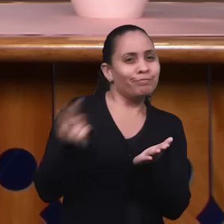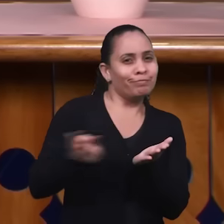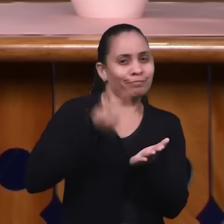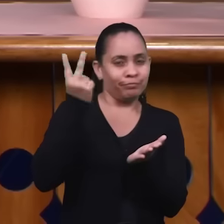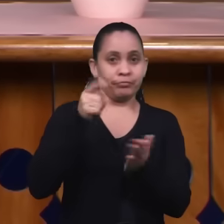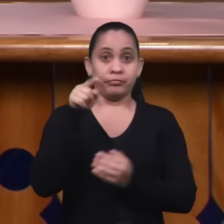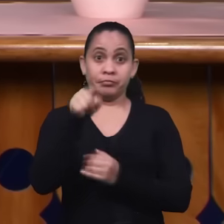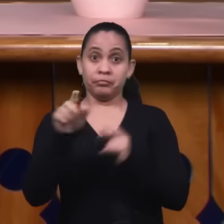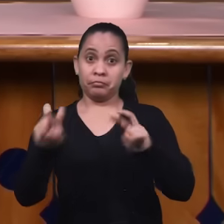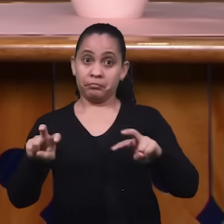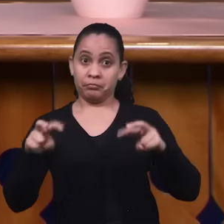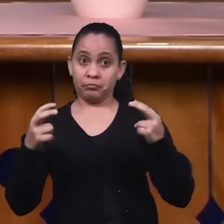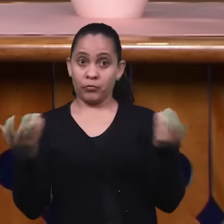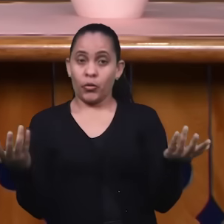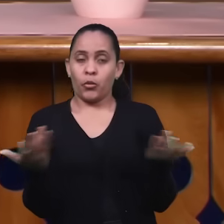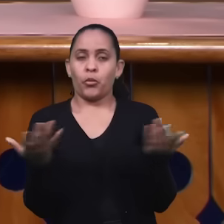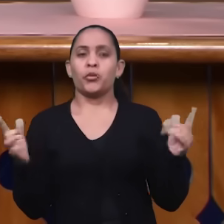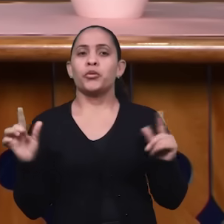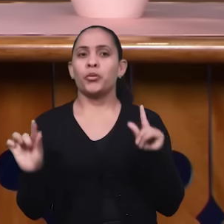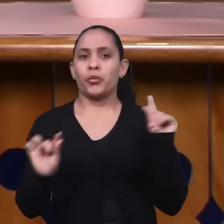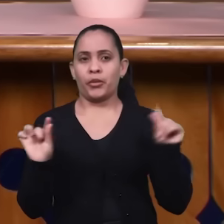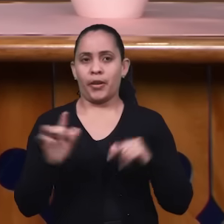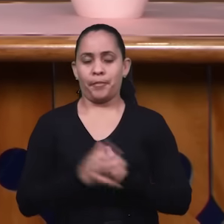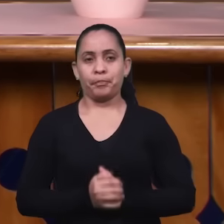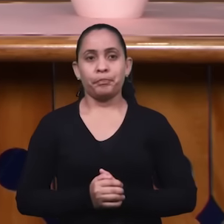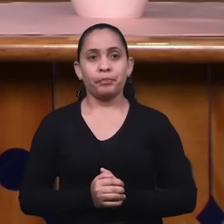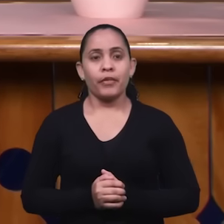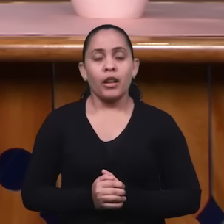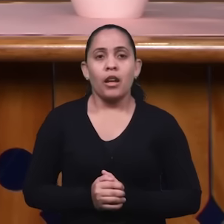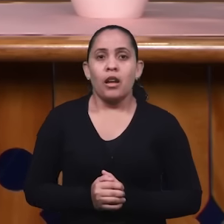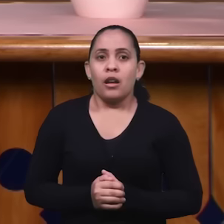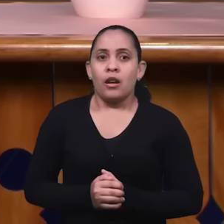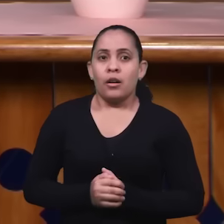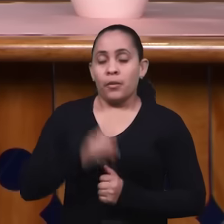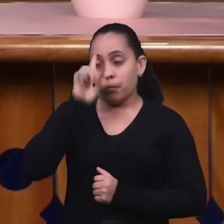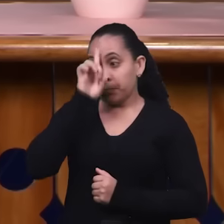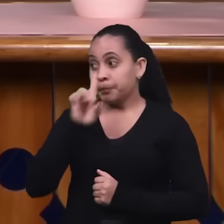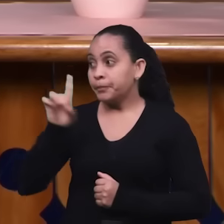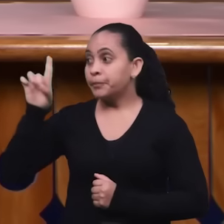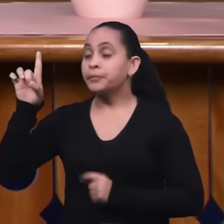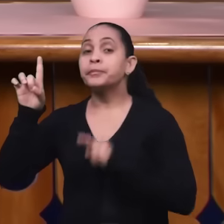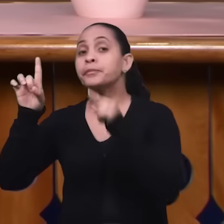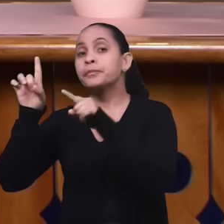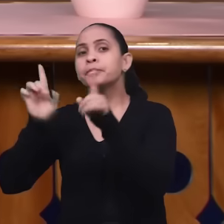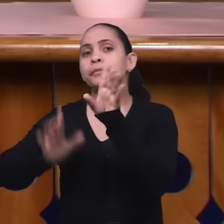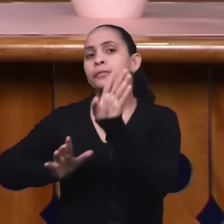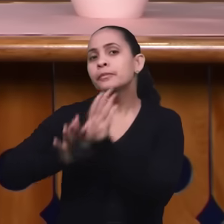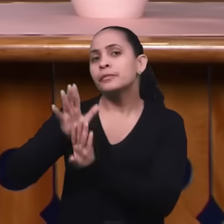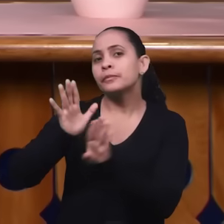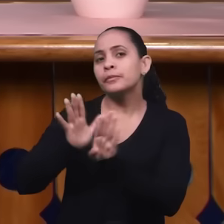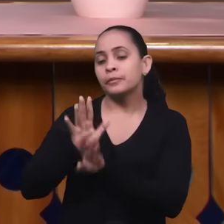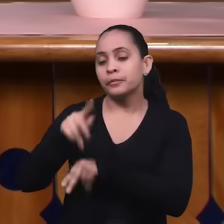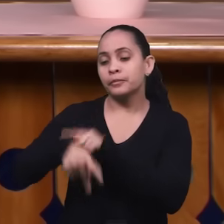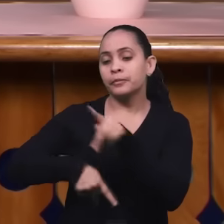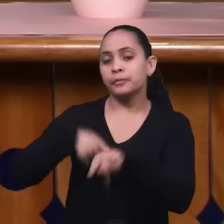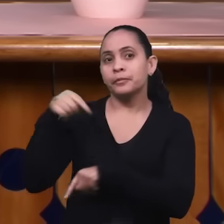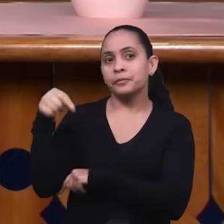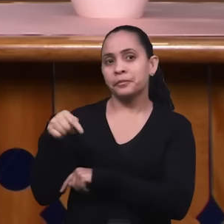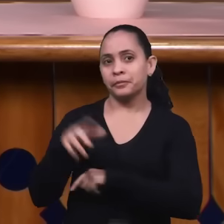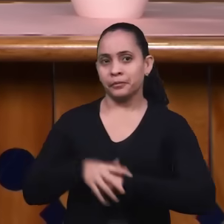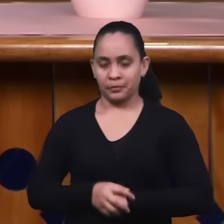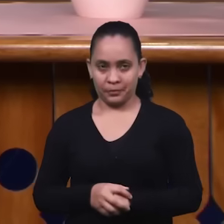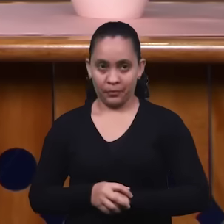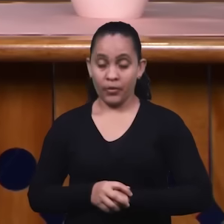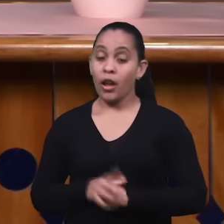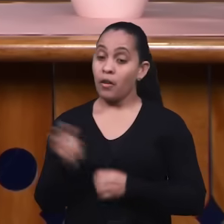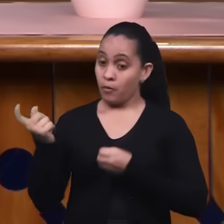hora, o Senhor ele faz uma sugestão para a igreja. Fala assim: olha, eis que